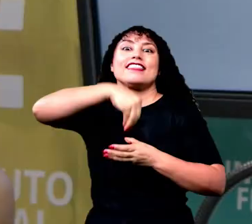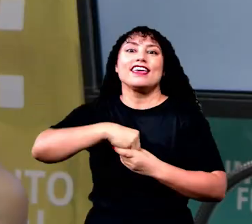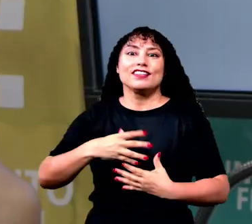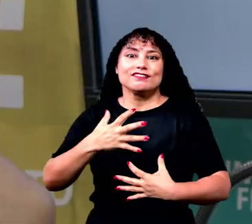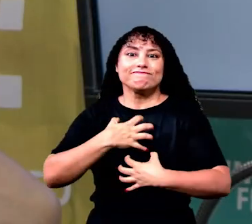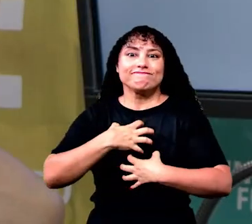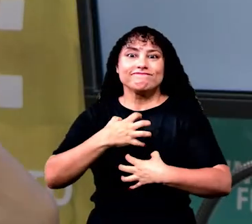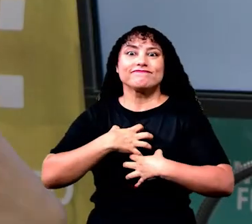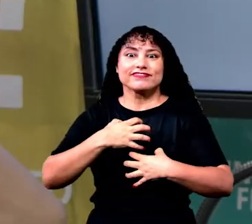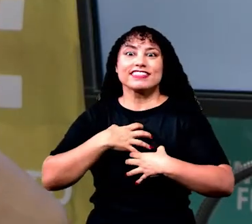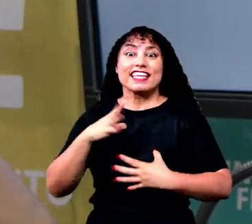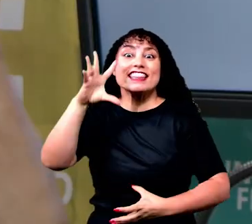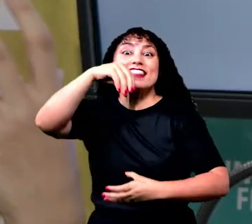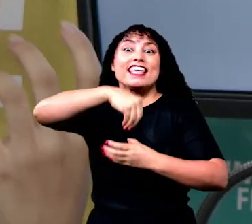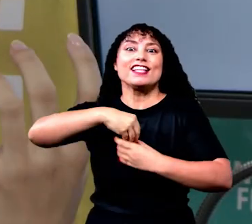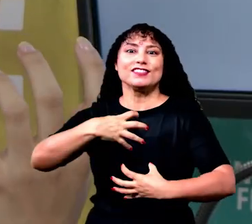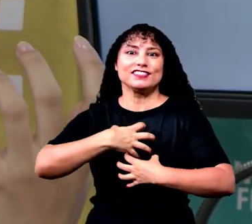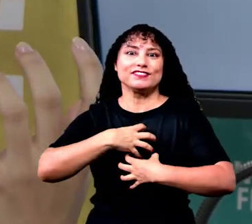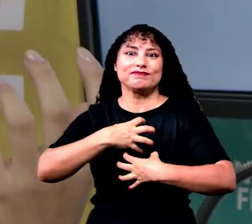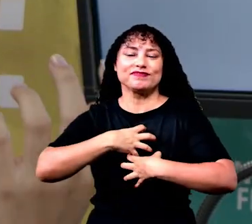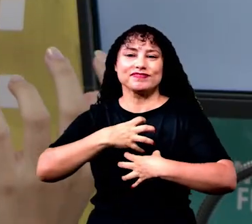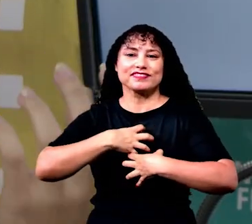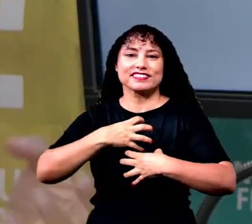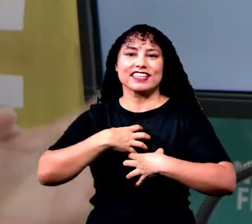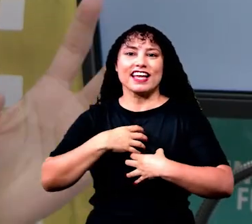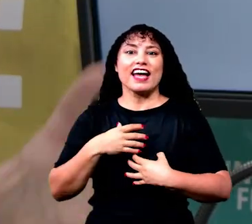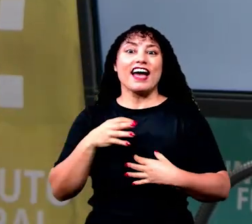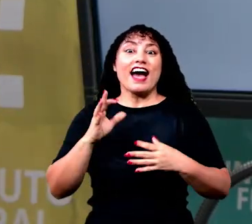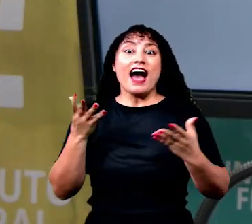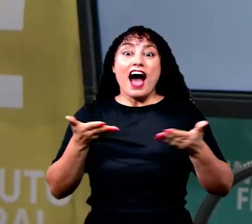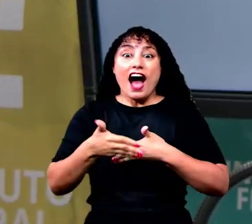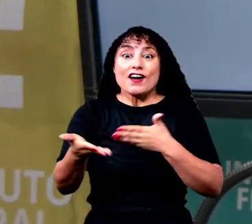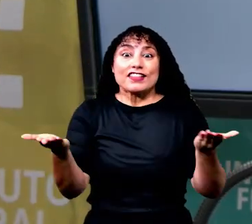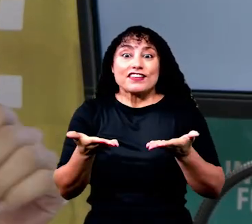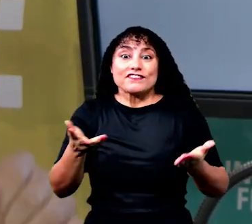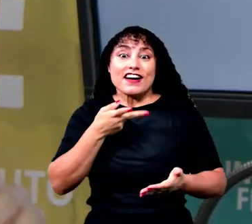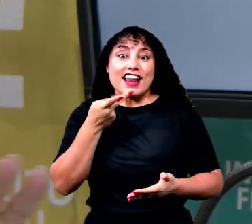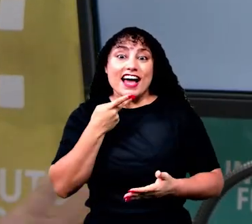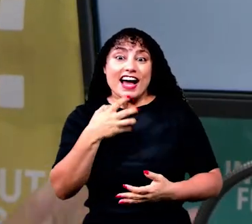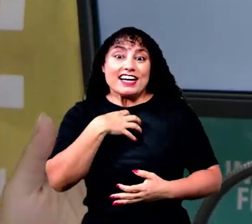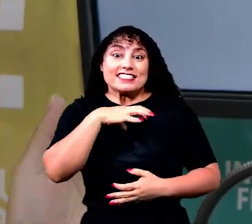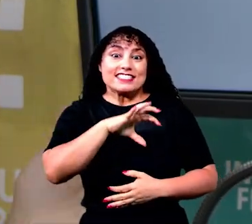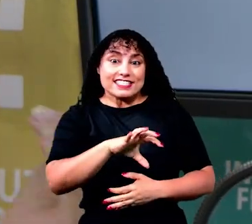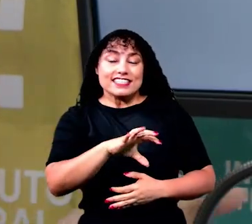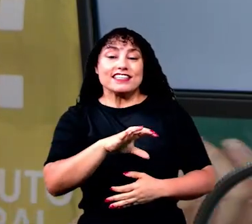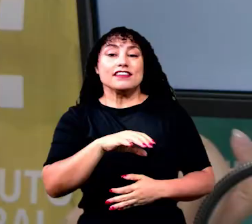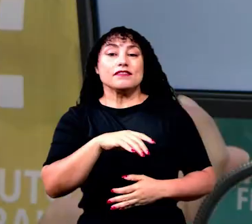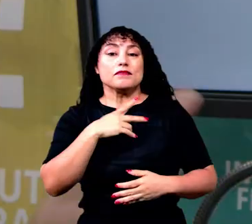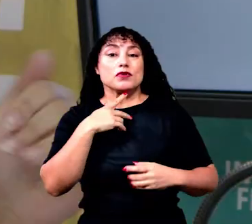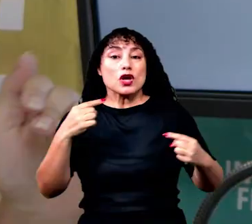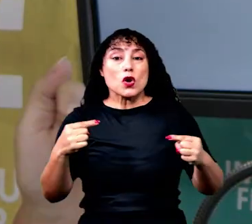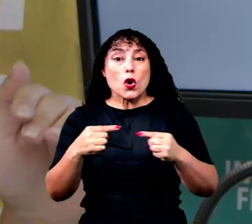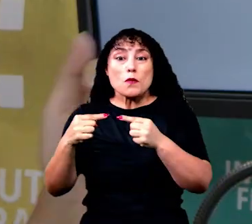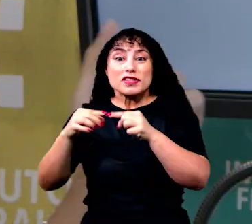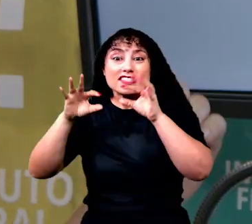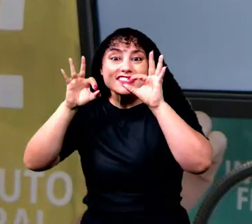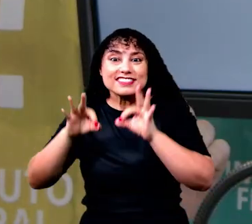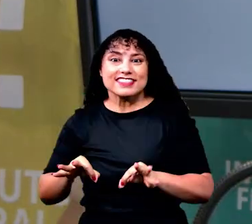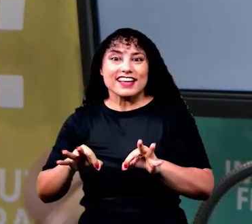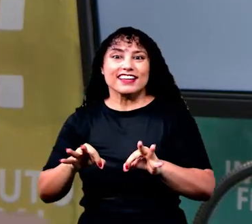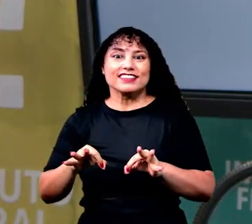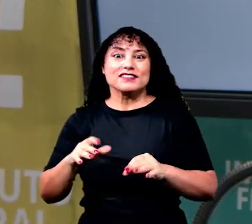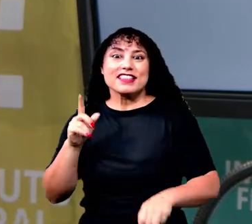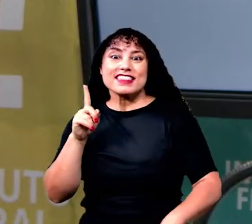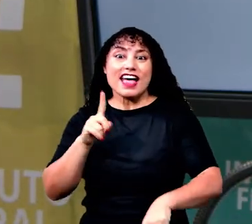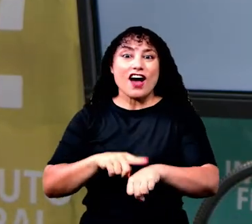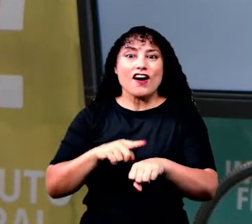aquilo dentro de você. Você tem dentro de você que, não, eu tenho que falar desse jeito aqui porque soa certo ou tá